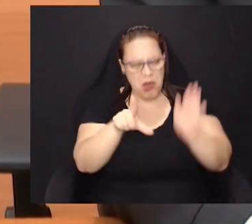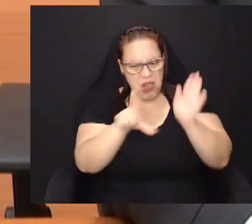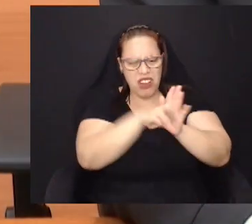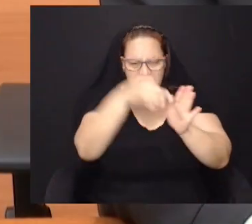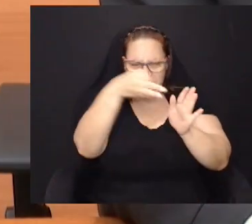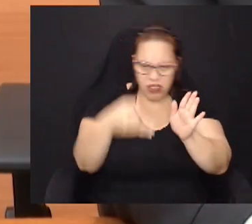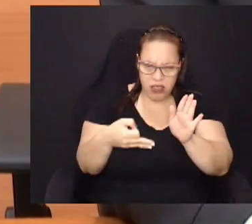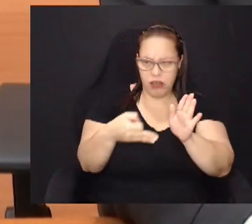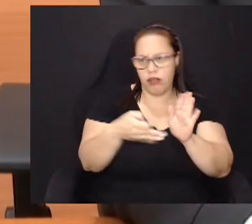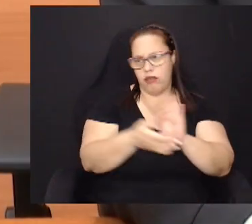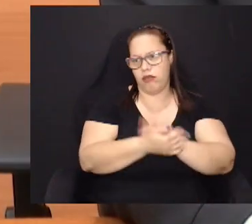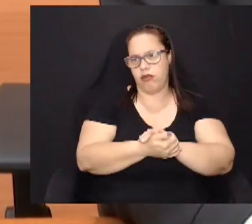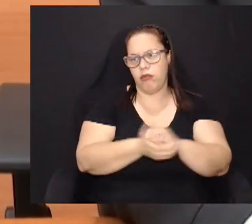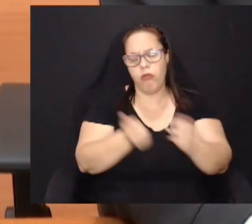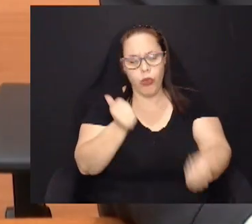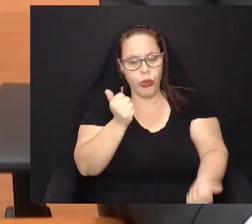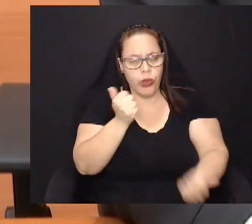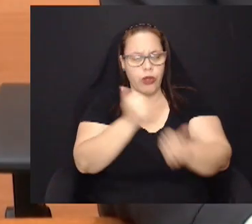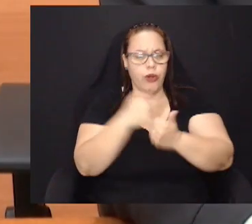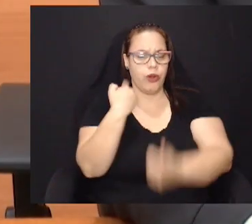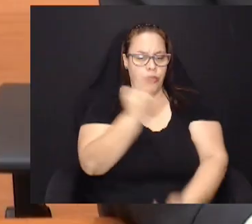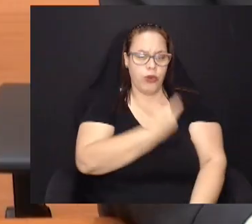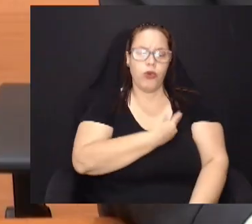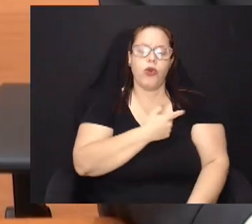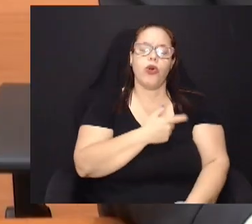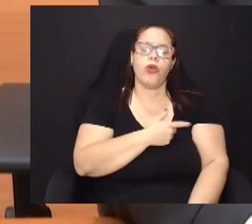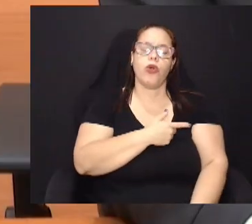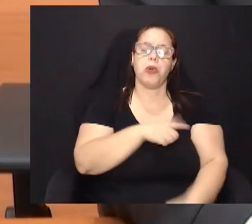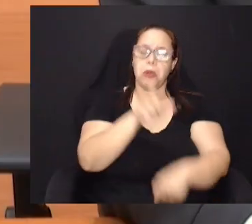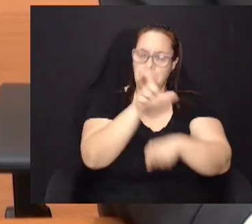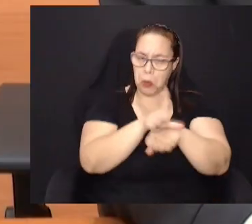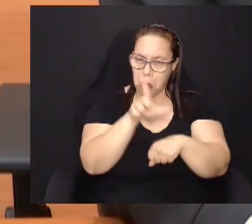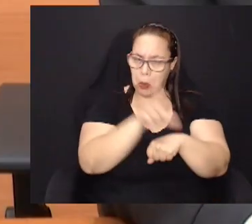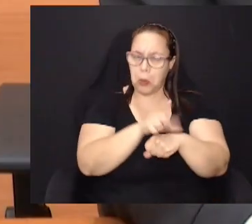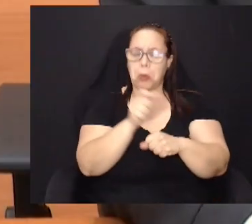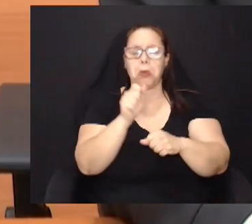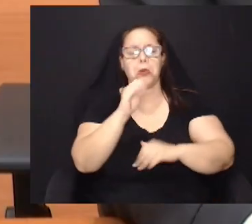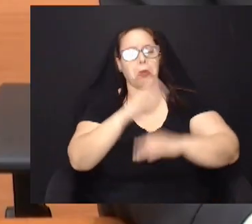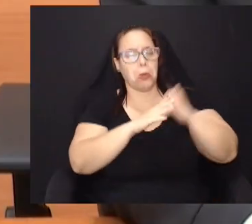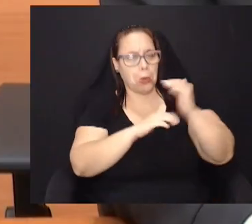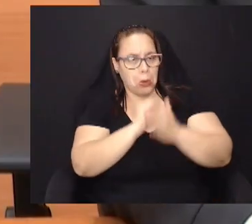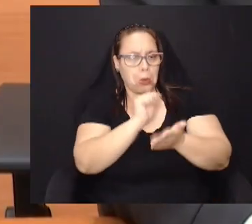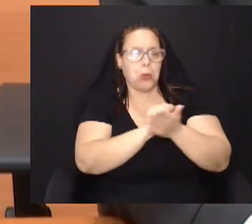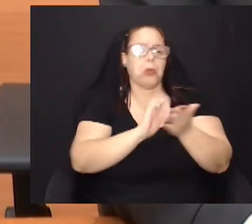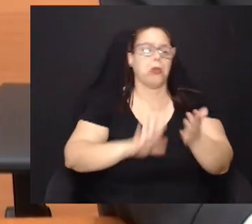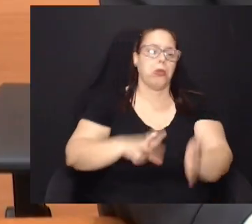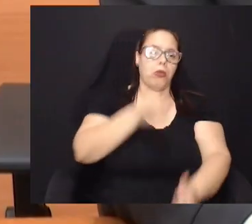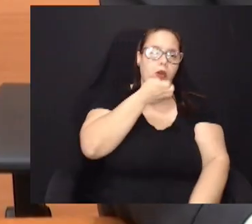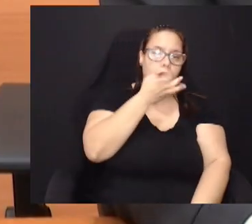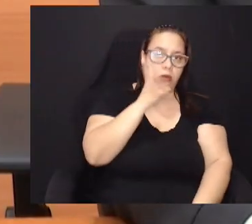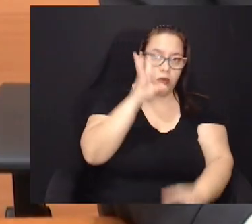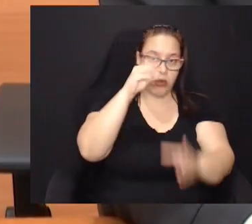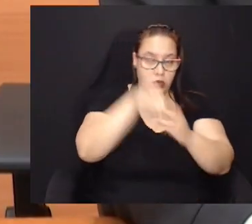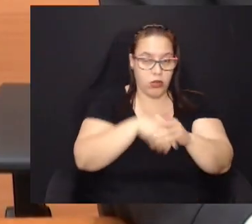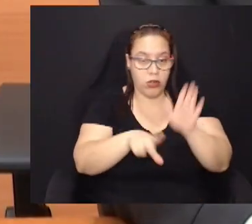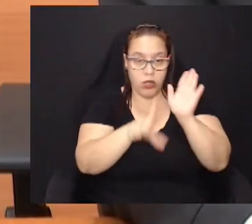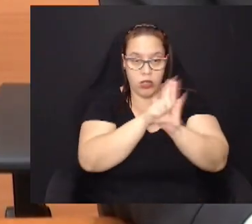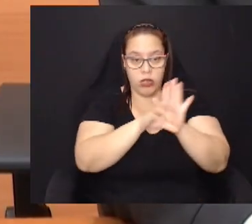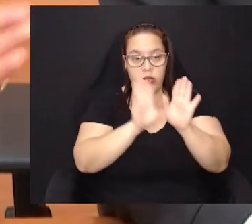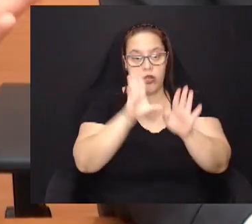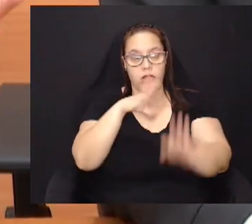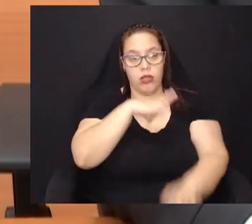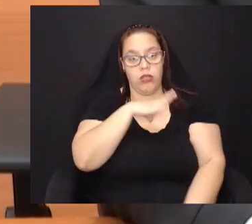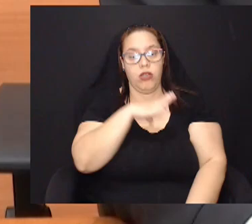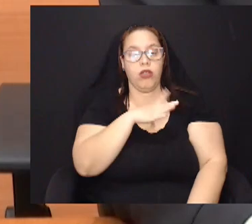que proteja, né, o nosso comércio, proteja aí a nossa atividade e realmente seja dentro da legalidade no município de